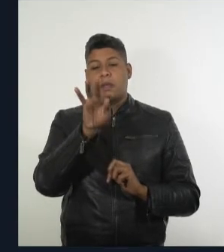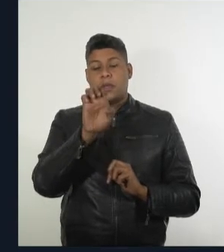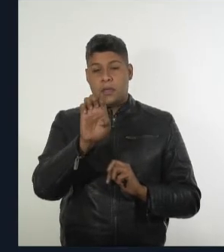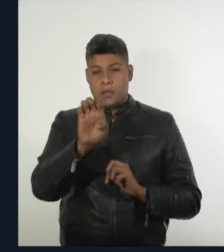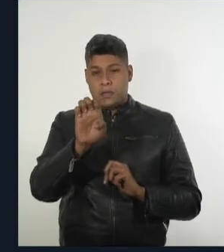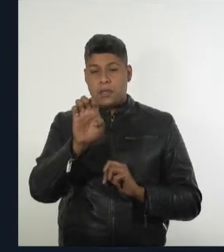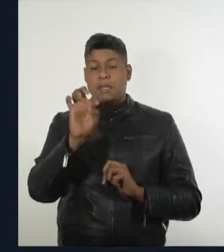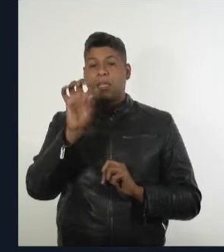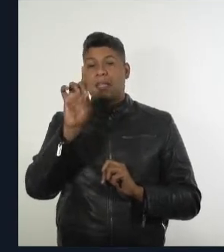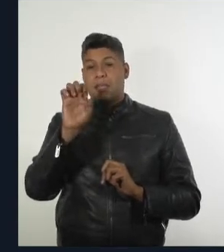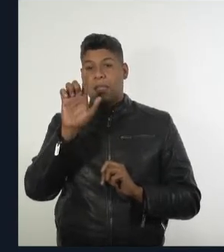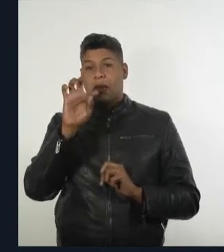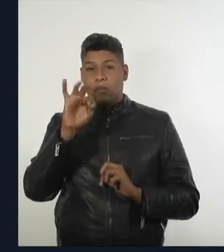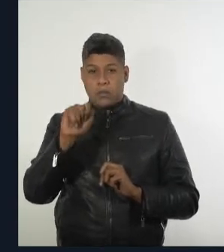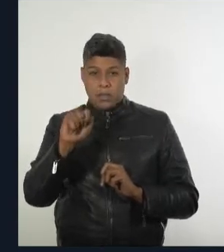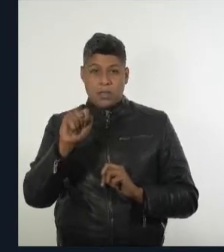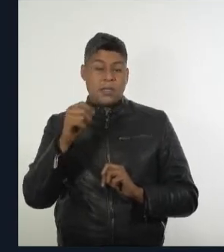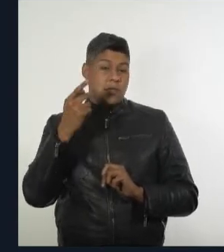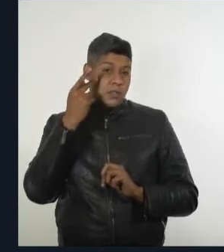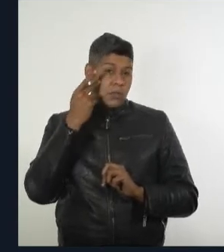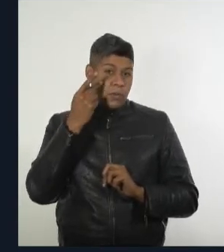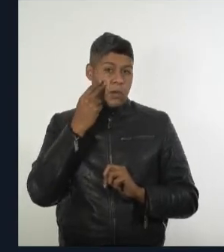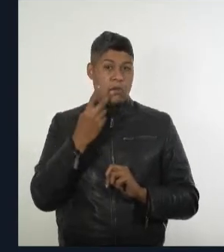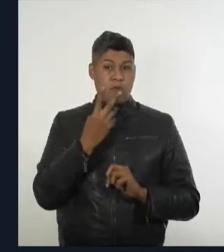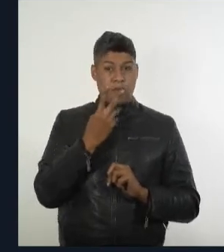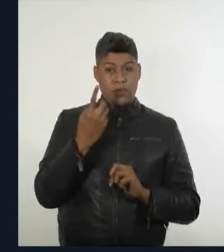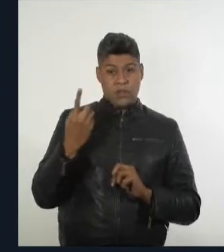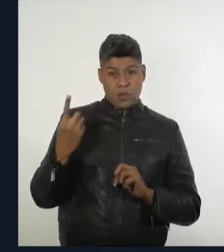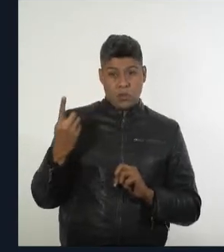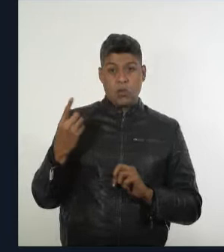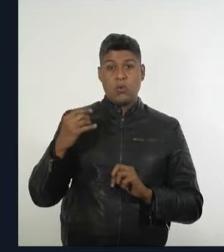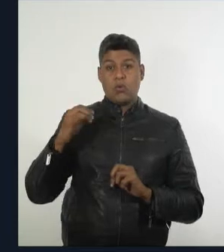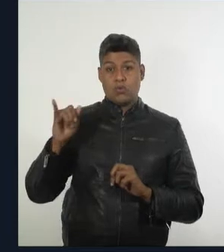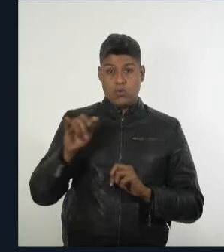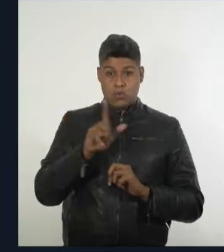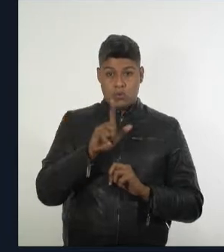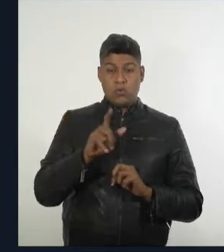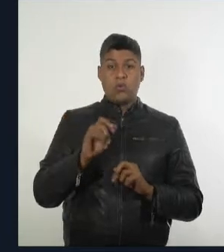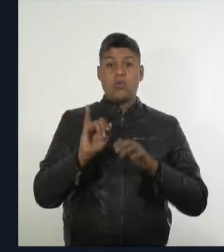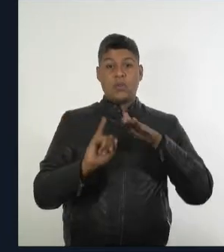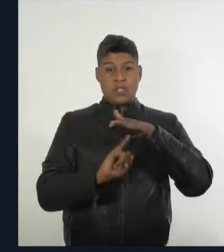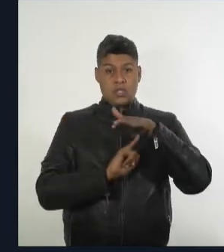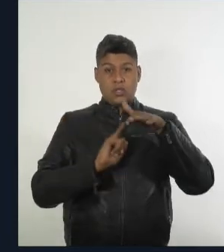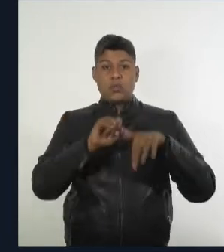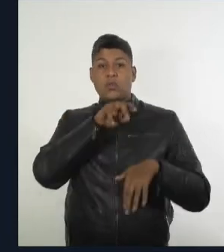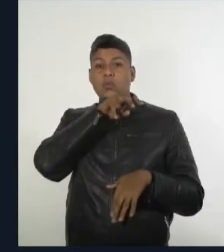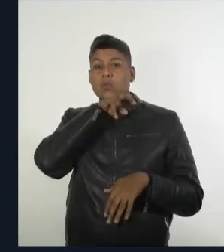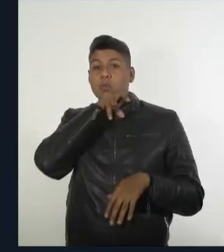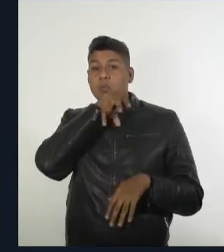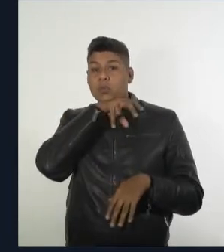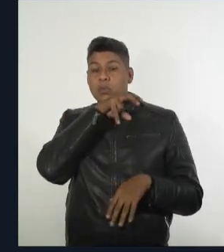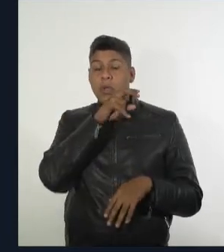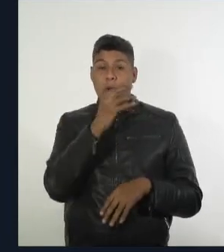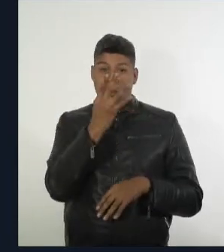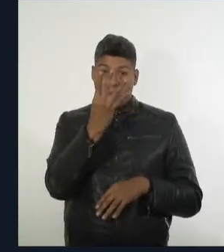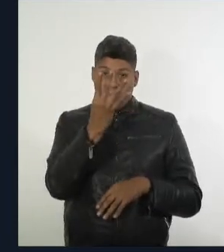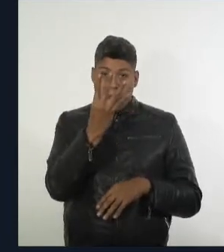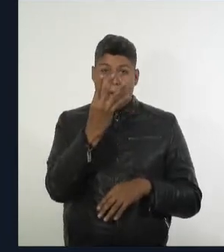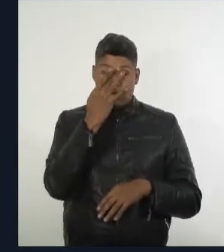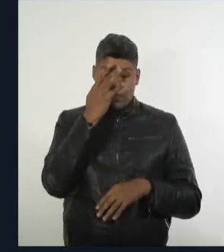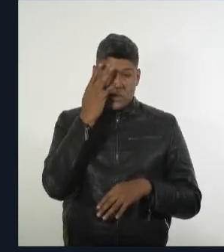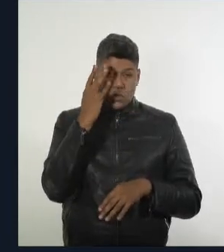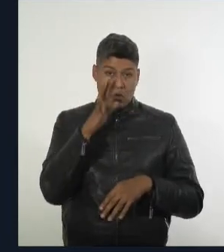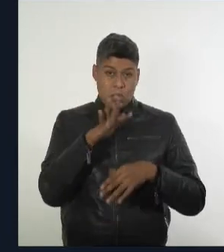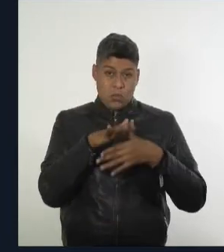cidade de São Paulo. Em 21/7 foram notificados pelo Instituto Butantan mais 4 casos de